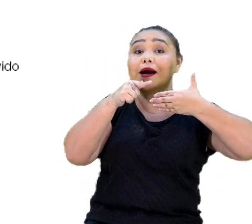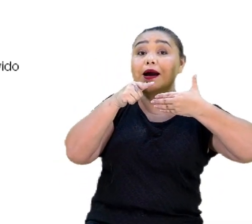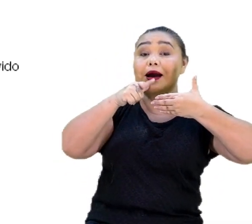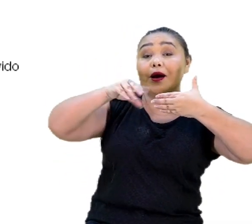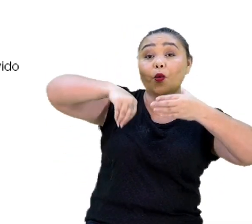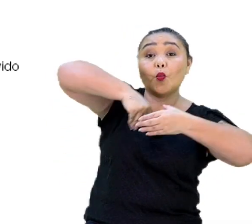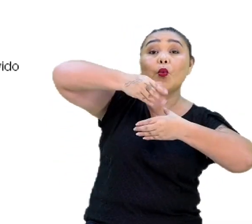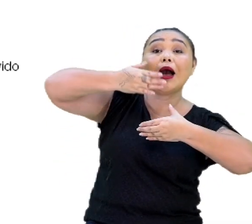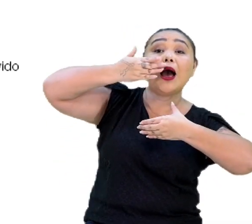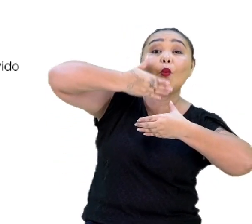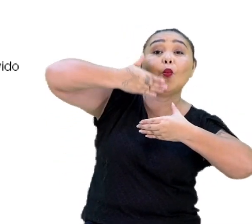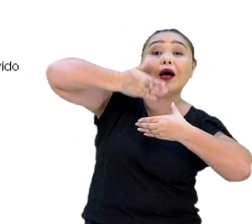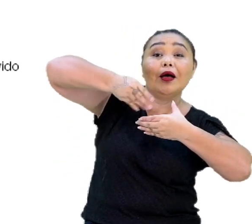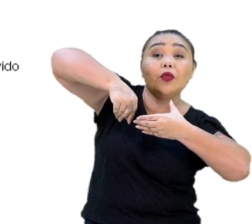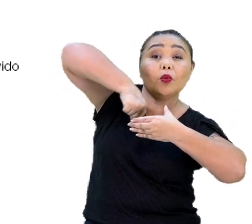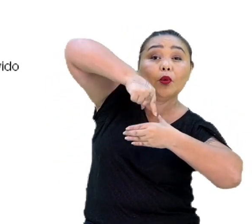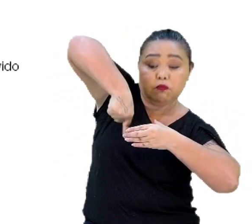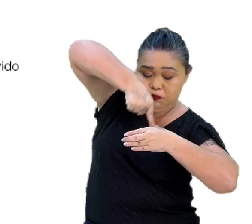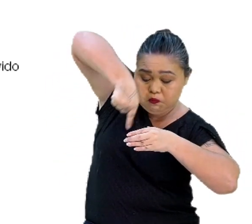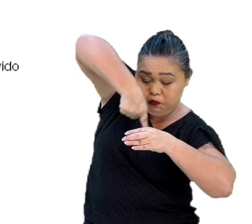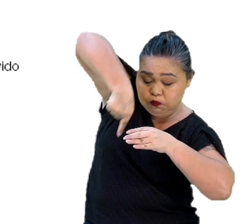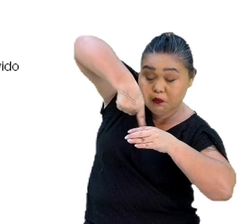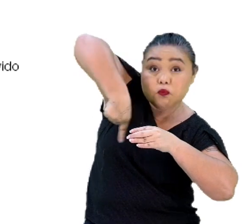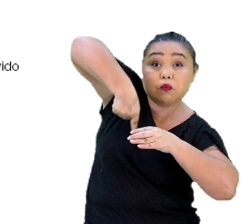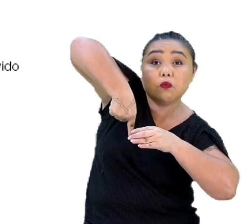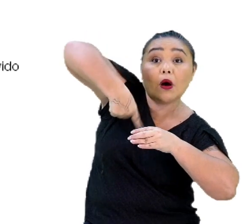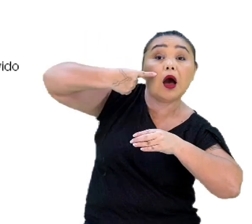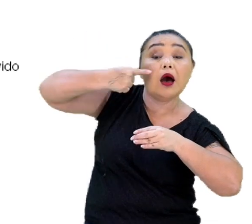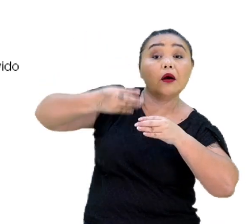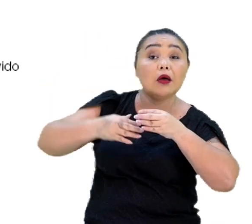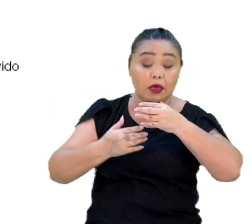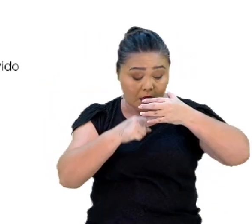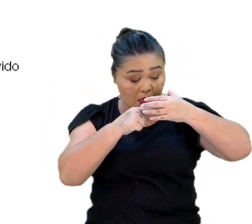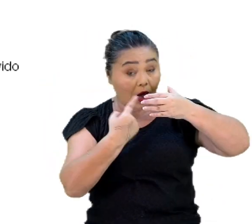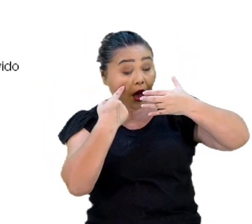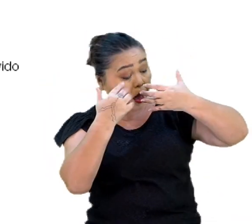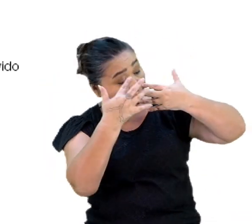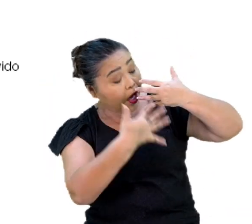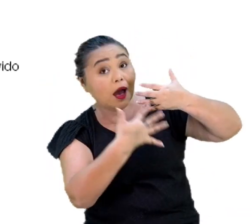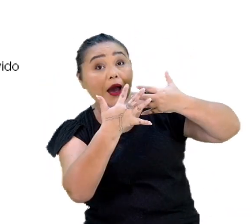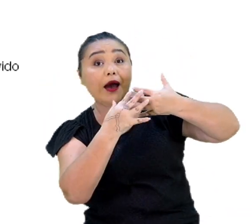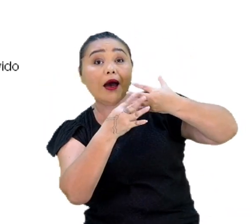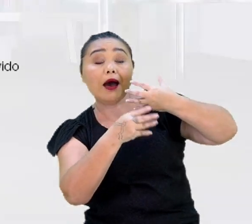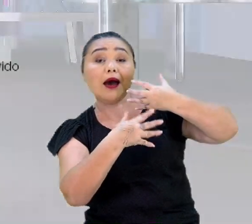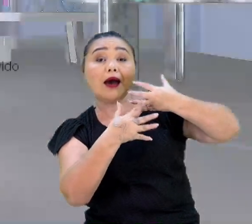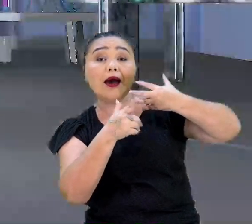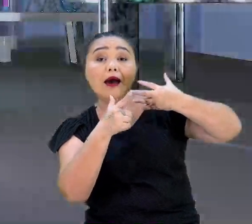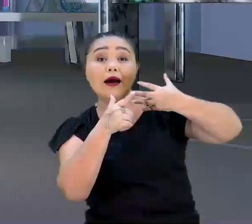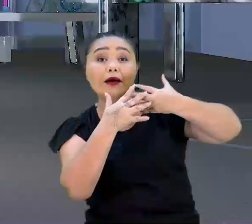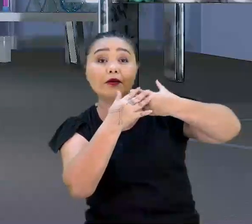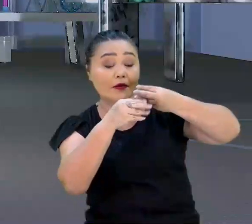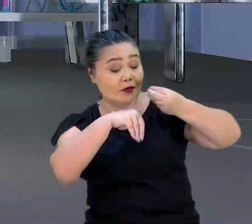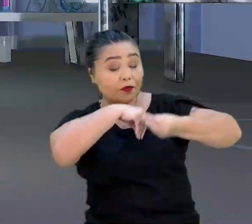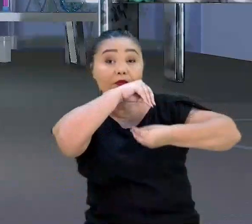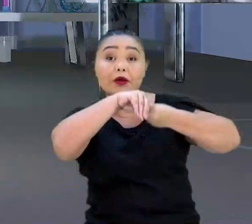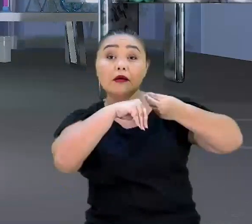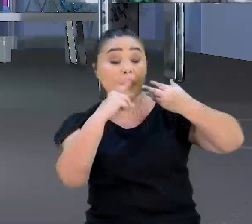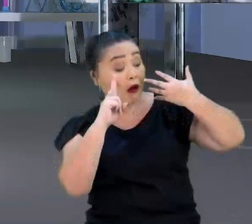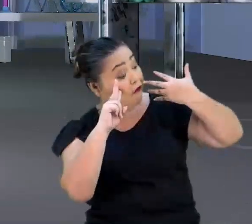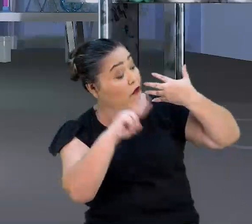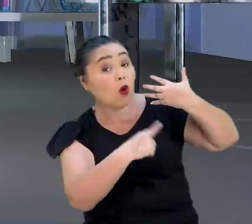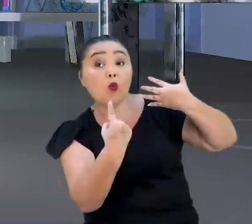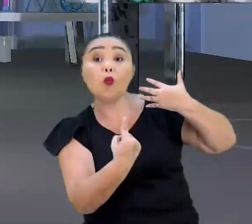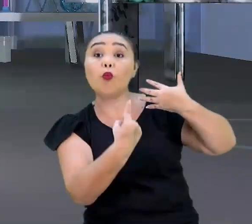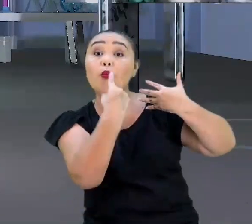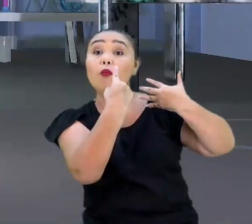o açúcar nela, o que nós vamos formar? Nós vamos formar uma mistura homogênea. O